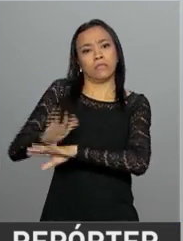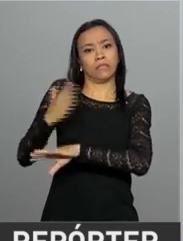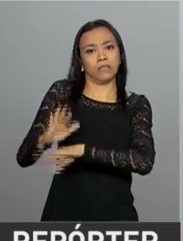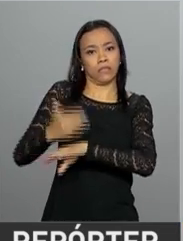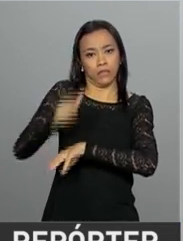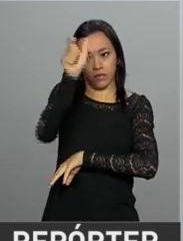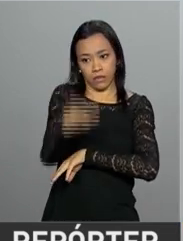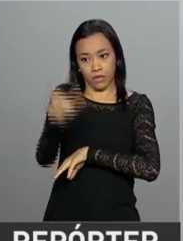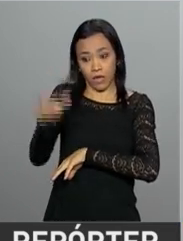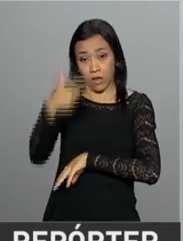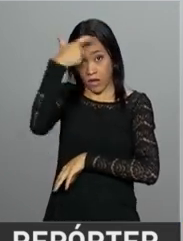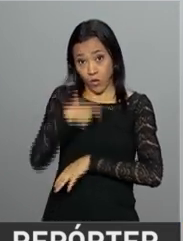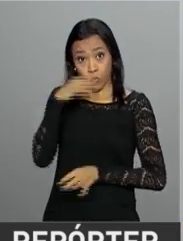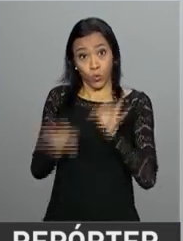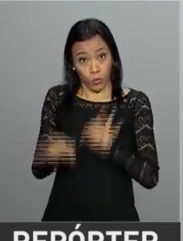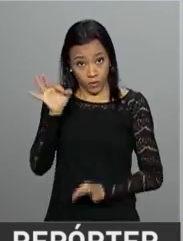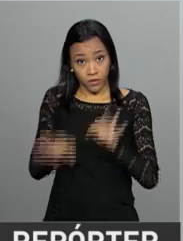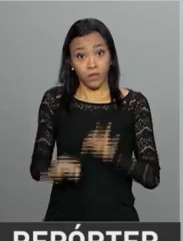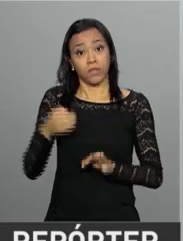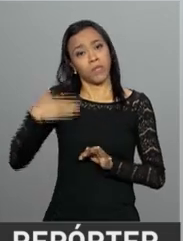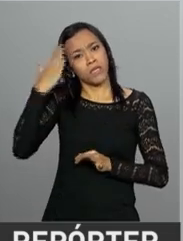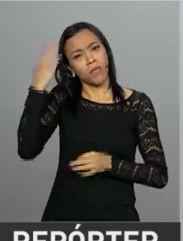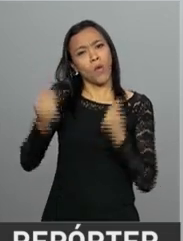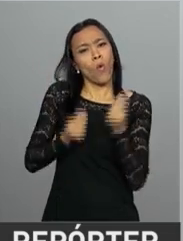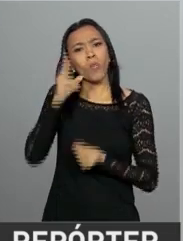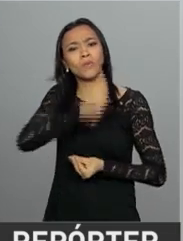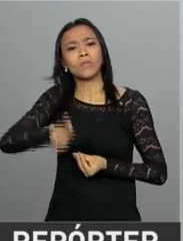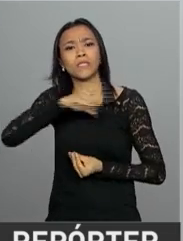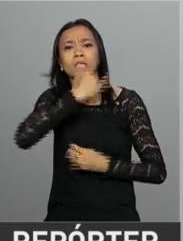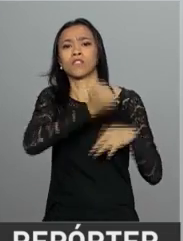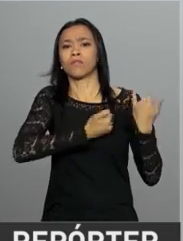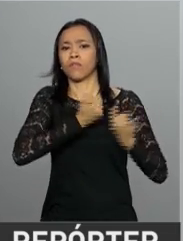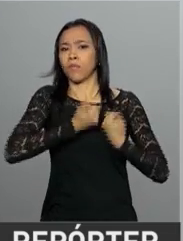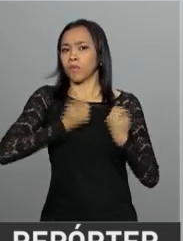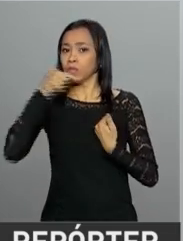participar desses cursos, para que nós tenhamos a justiça